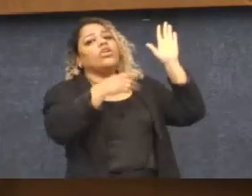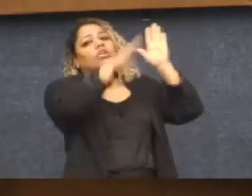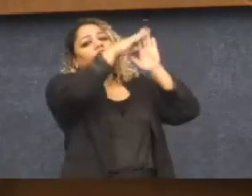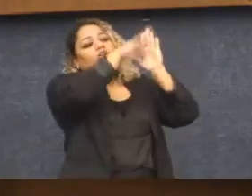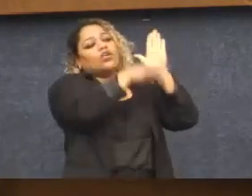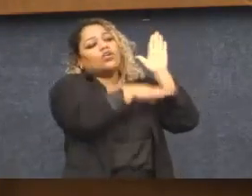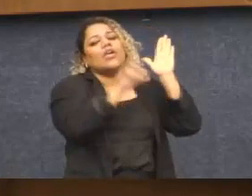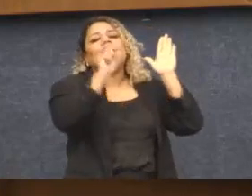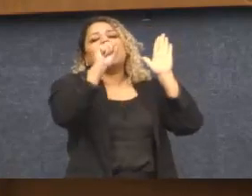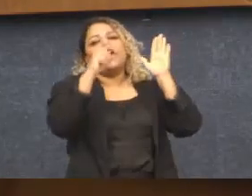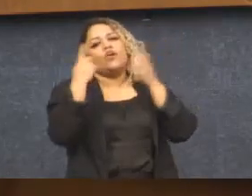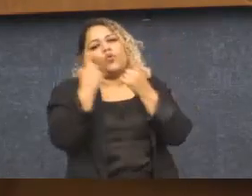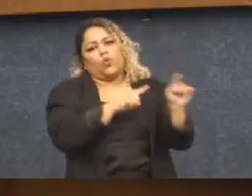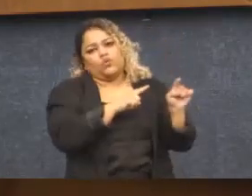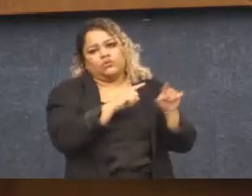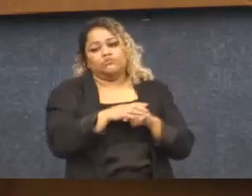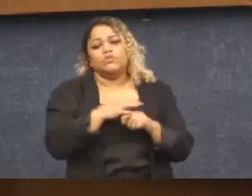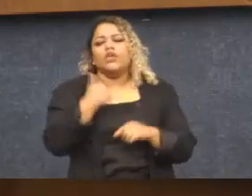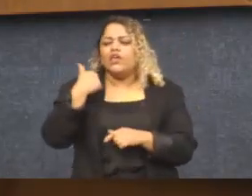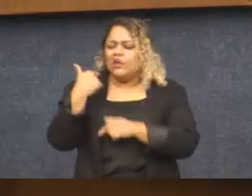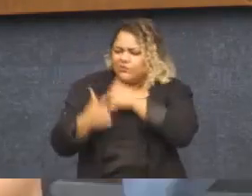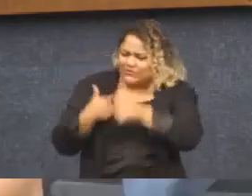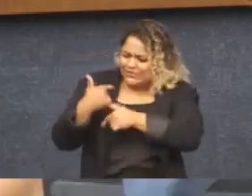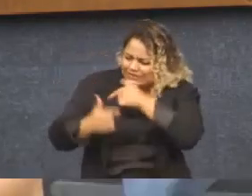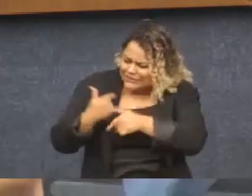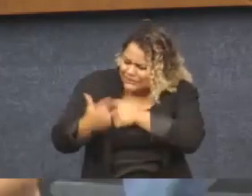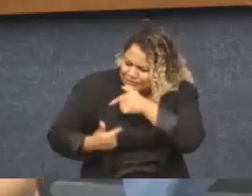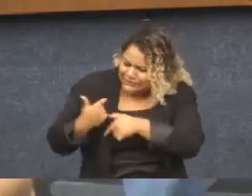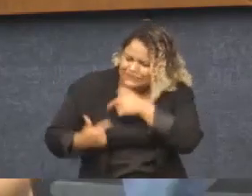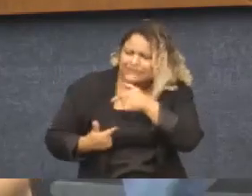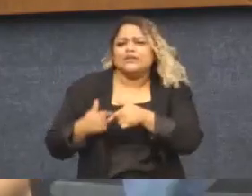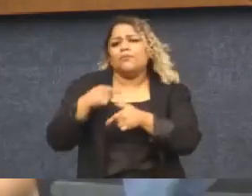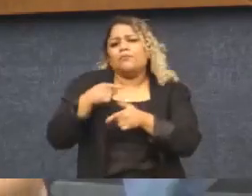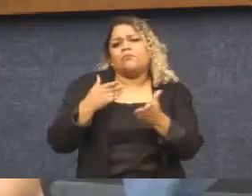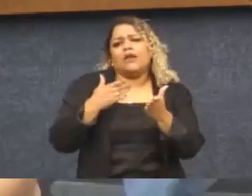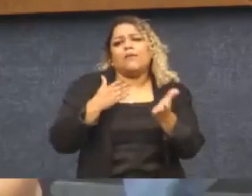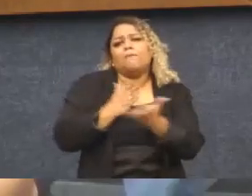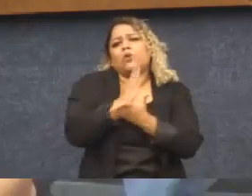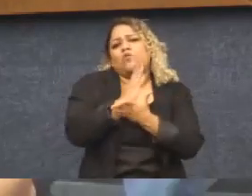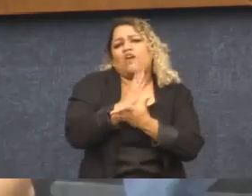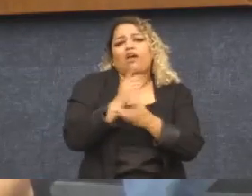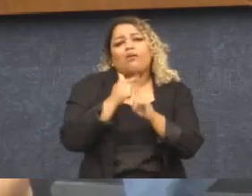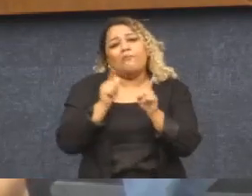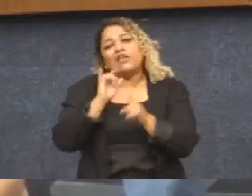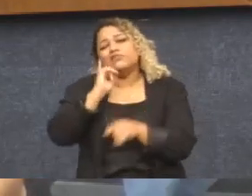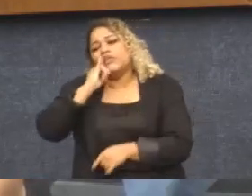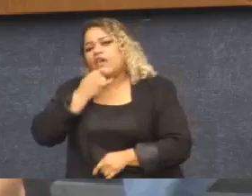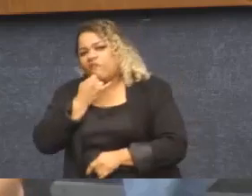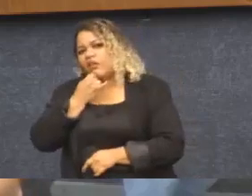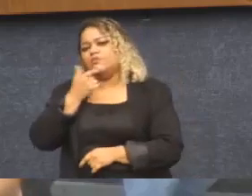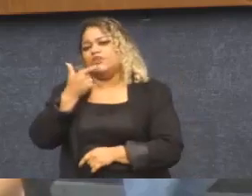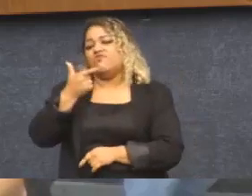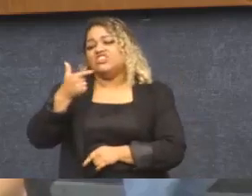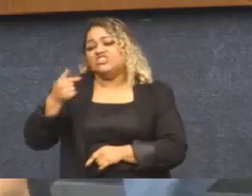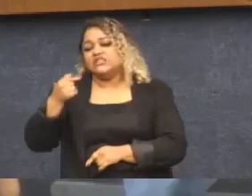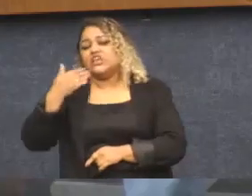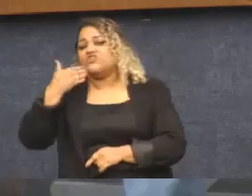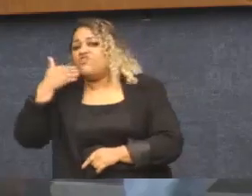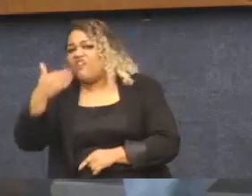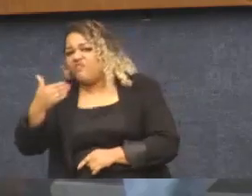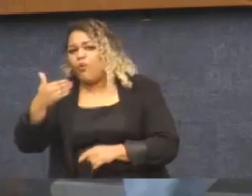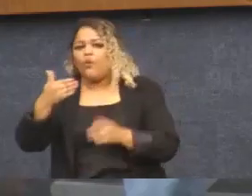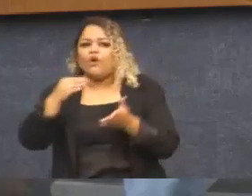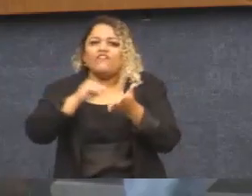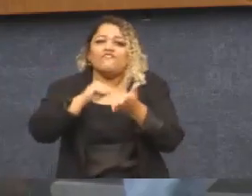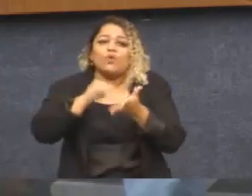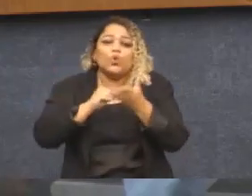Trabalhei muito para esse projeto ser aprovado. Infelizmente, foram 27 votos favoráveis e